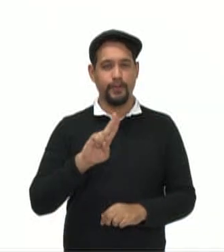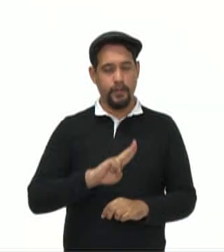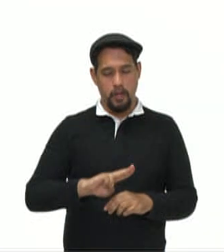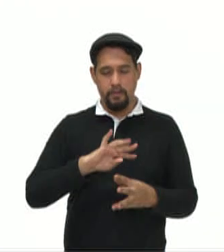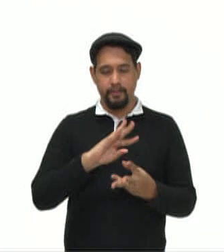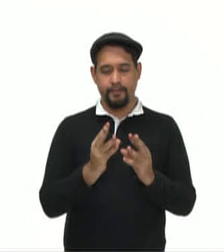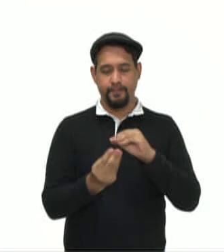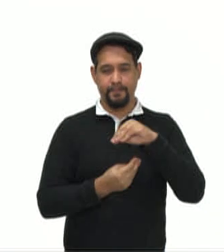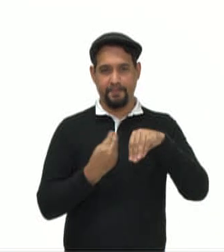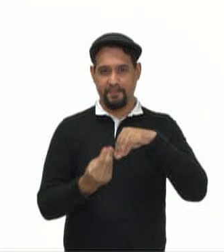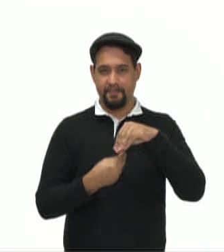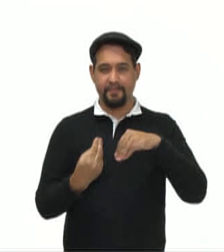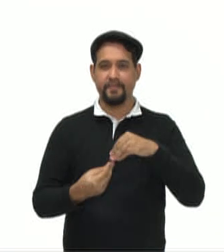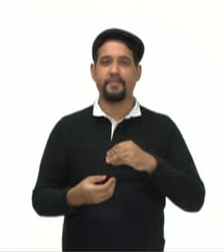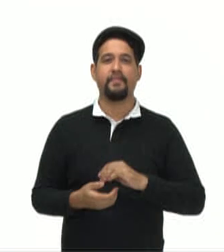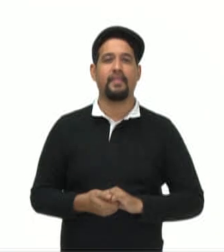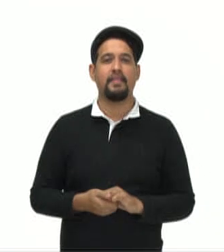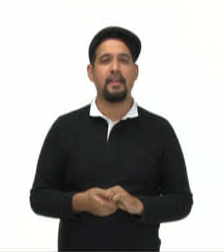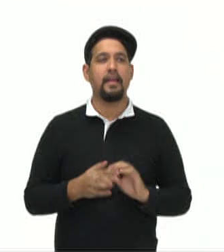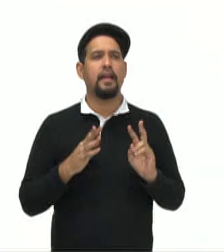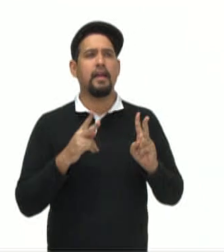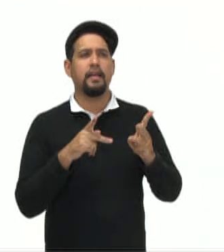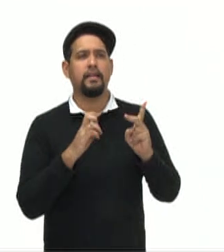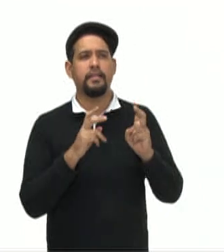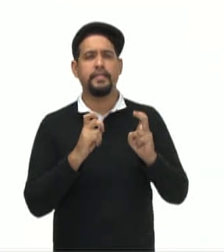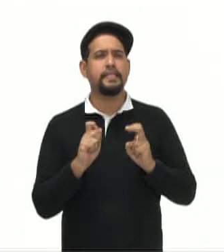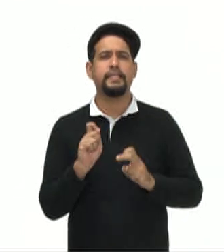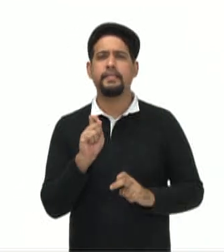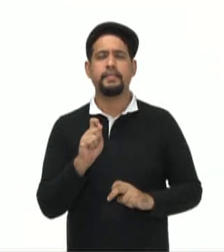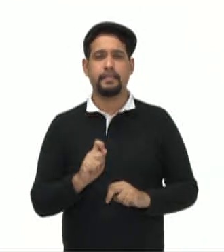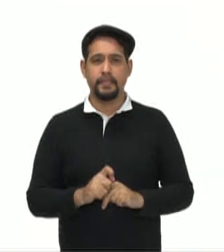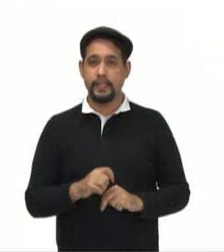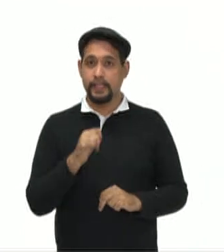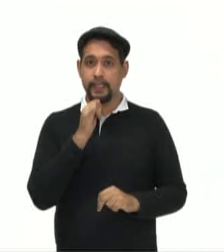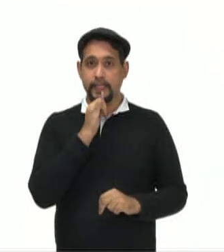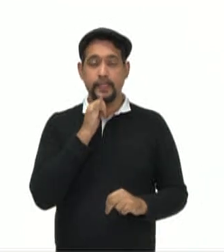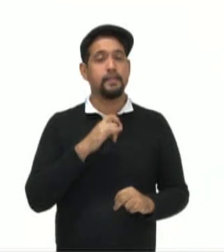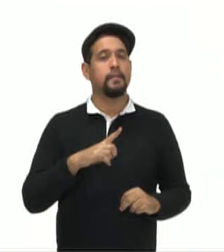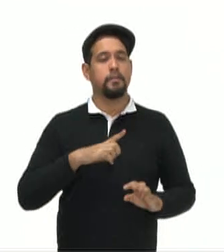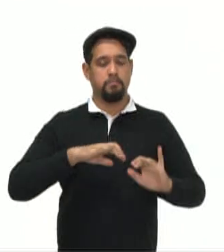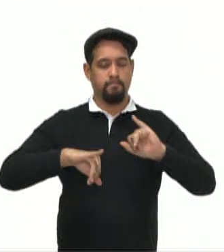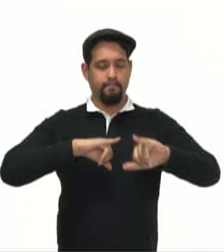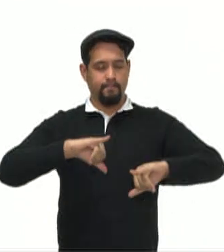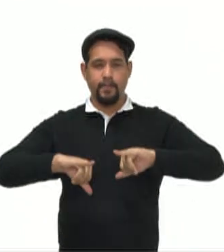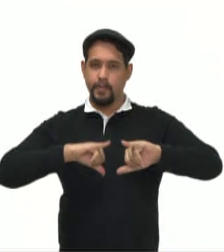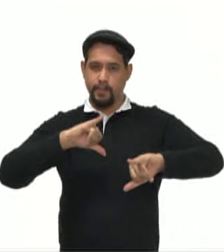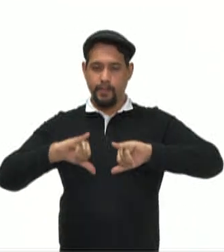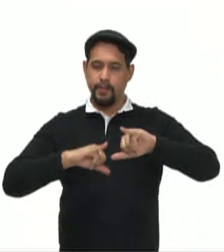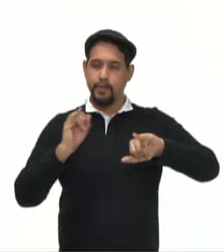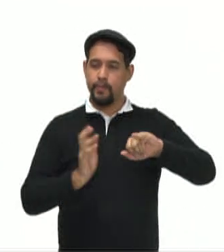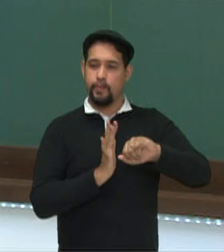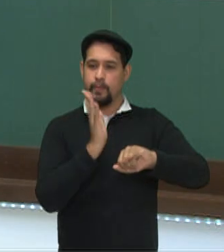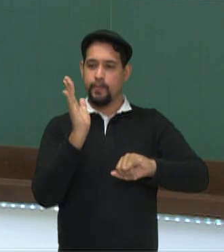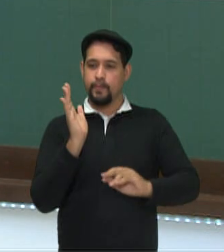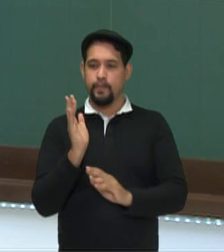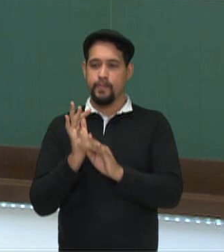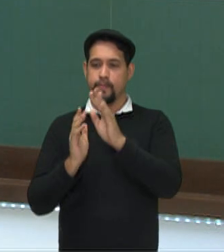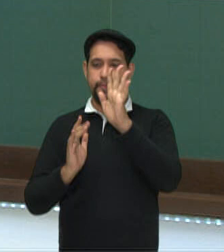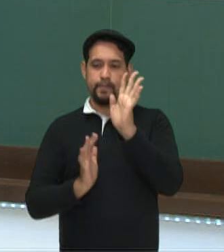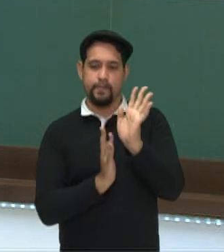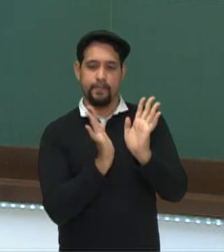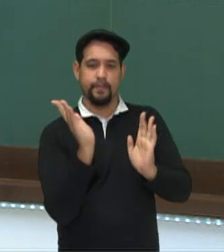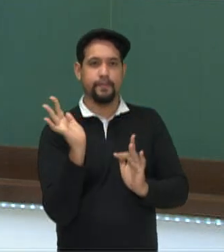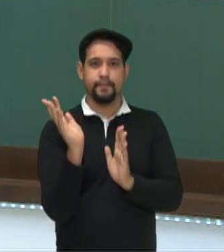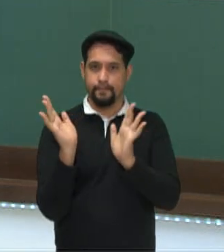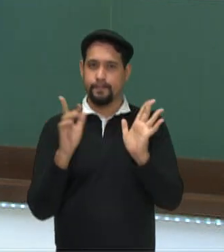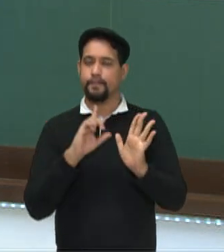Vamos analisar agora um álcool com cadeia carbônica ramificada. Sim, vamos